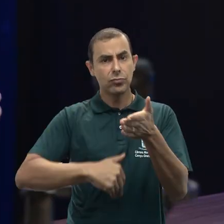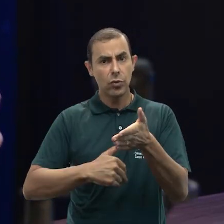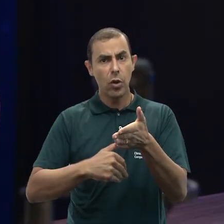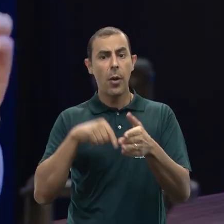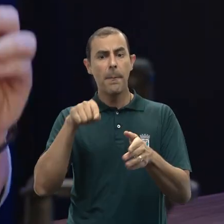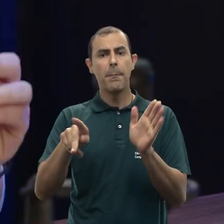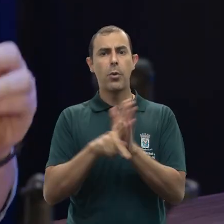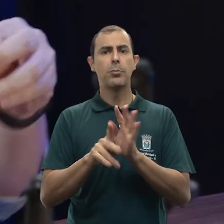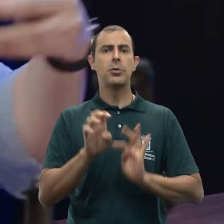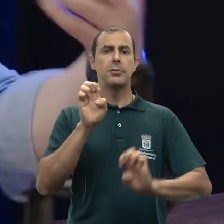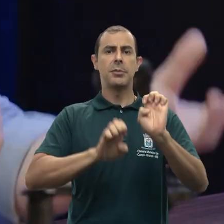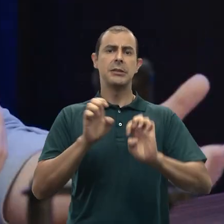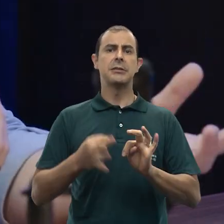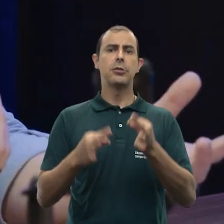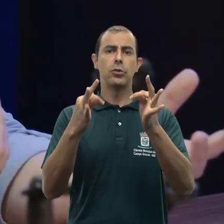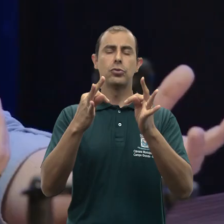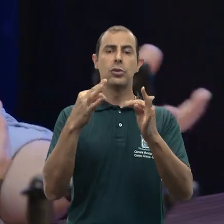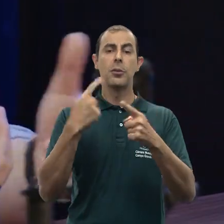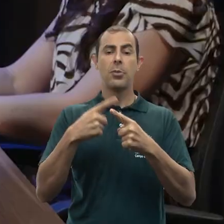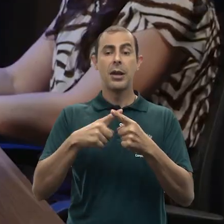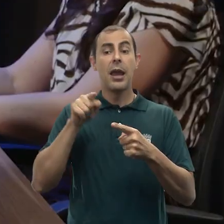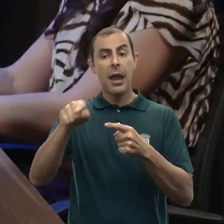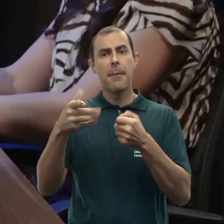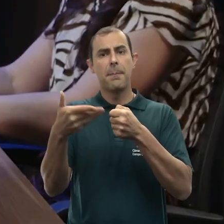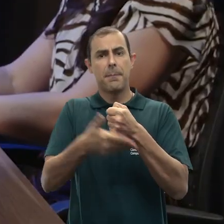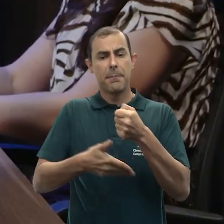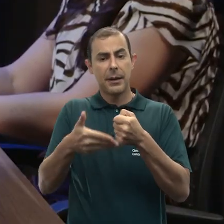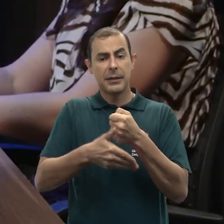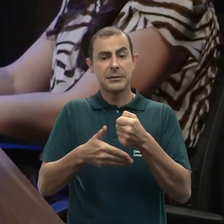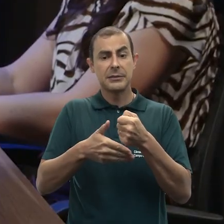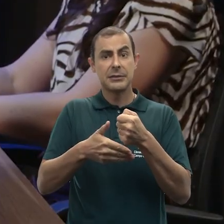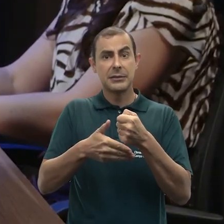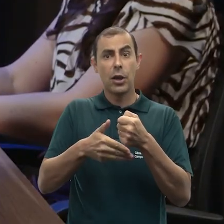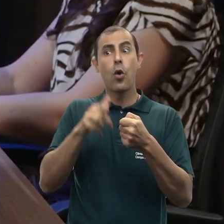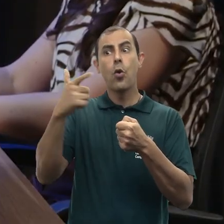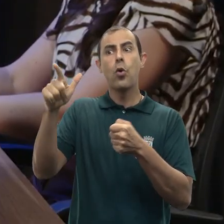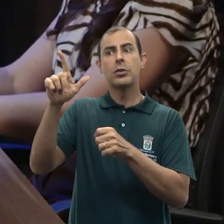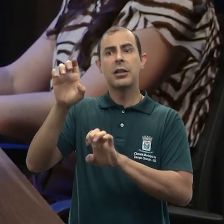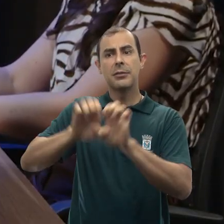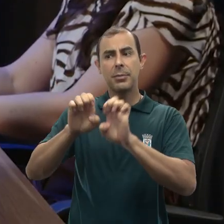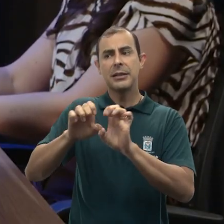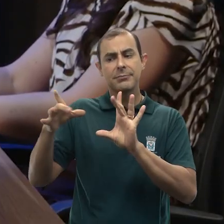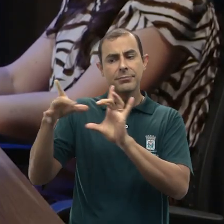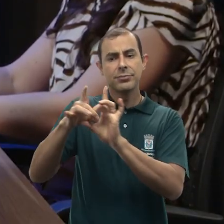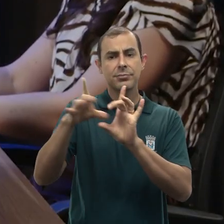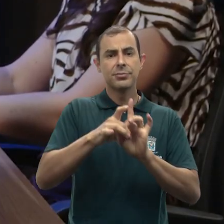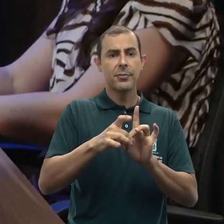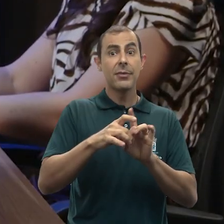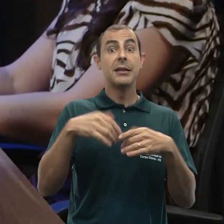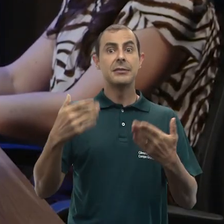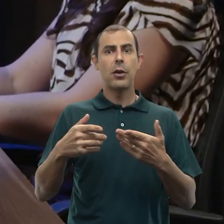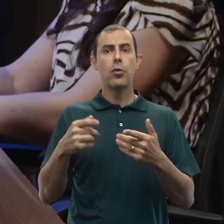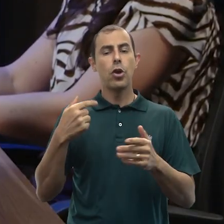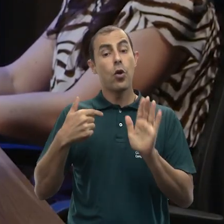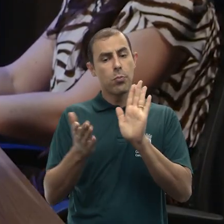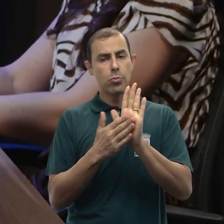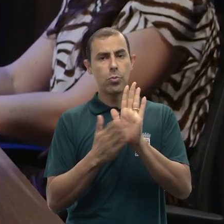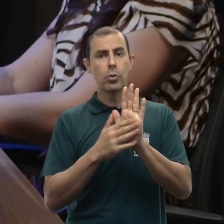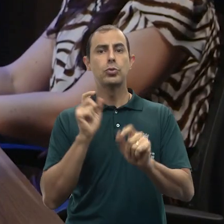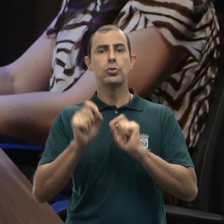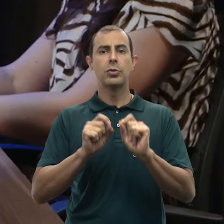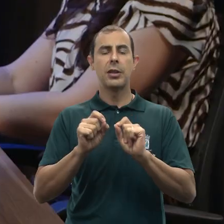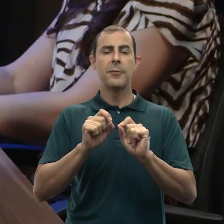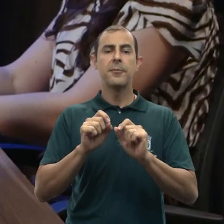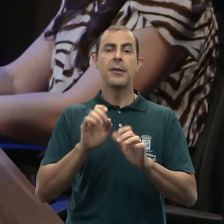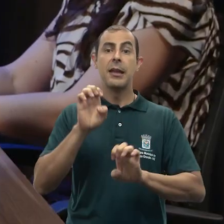de tecnologia ela é base para outras empresas. Então eu estou pautando a isenção de tributos em Campo Grande para que empresas de tecnologia